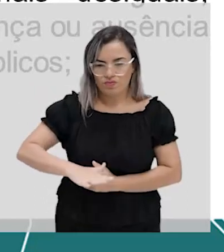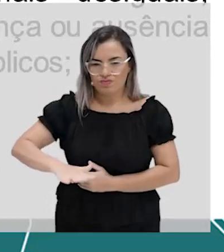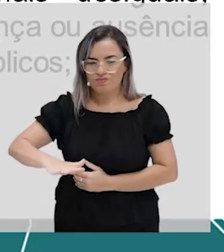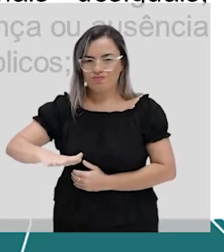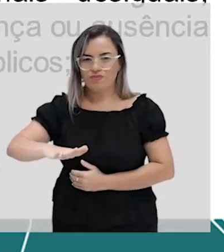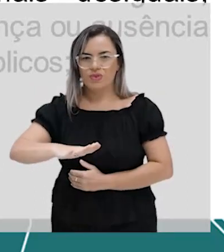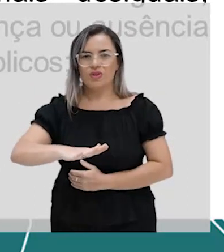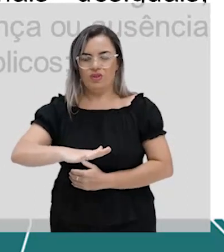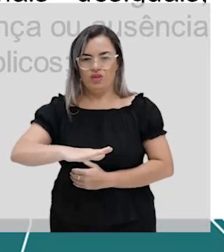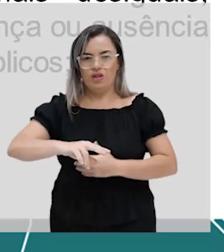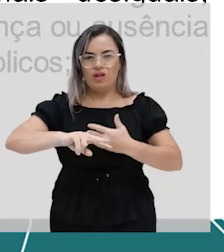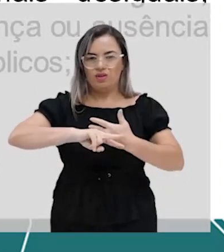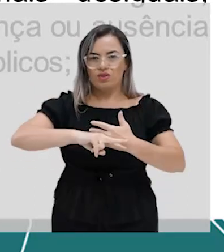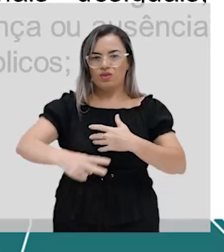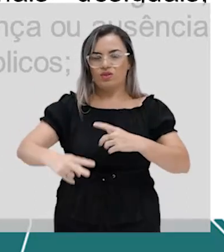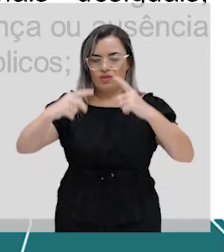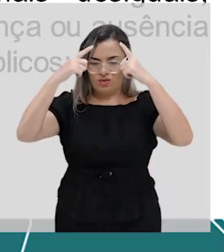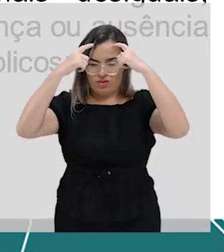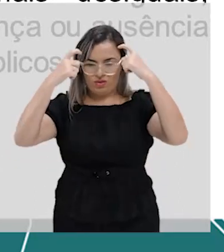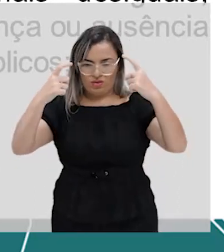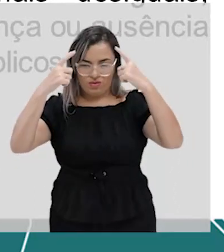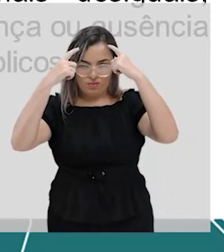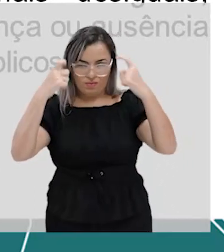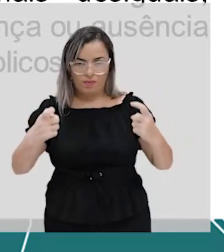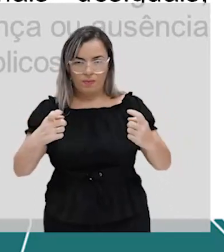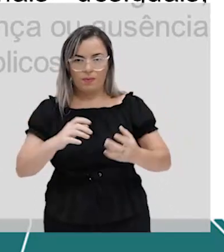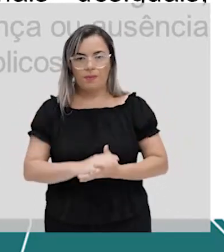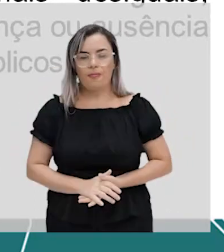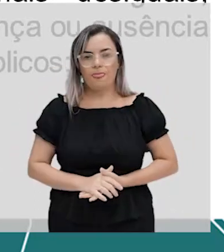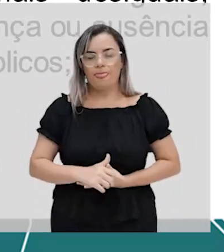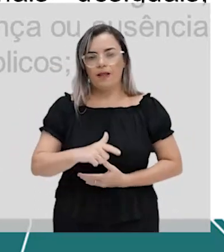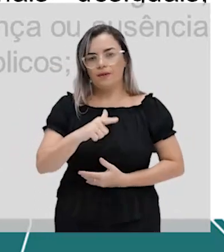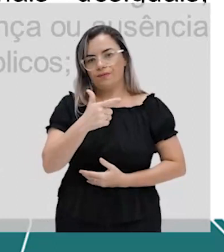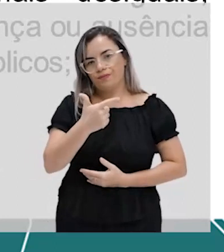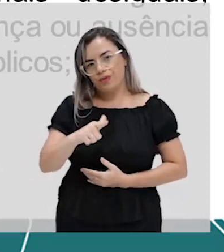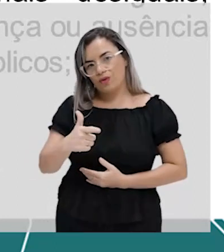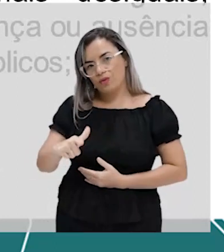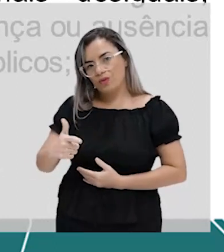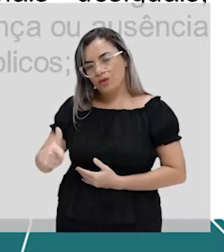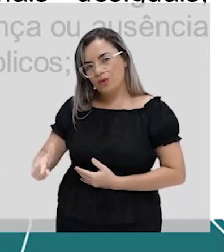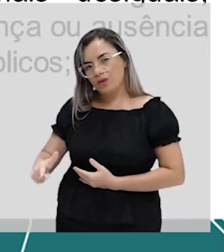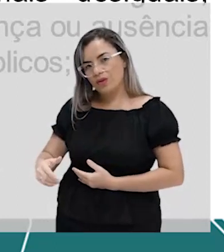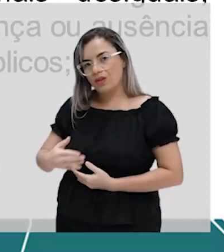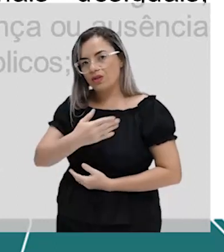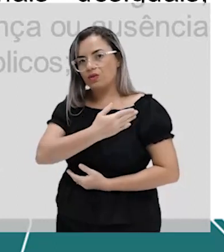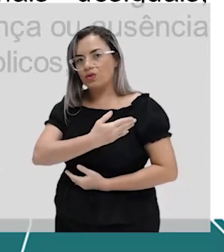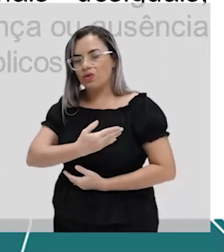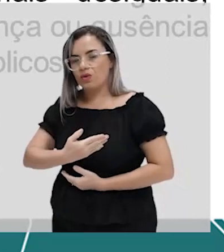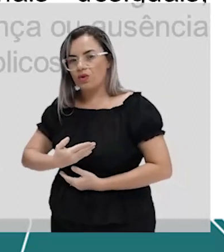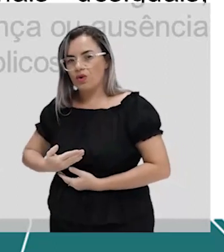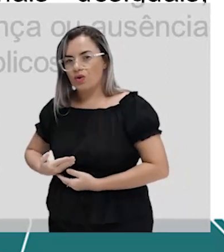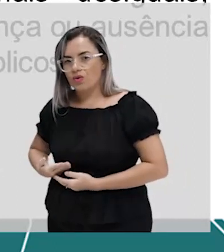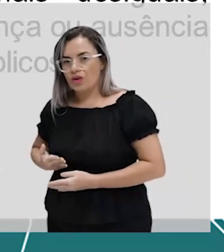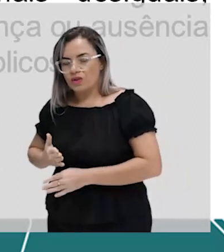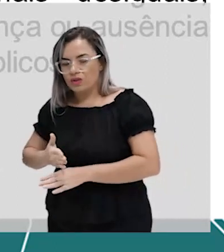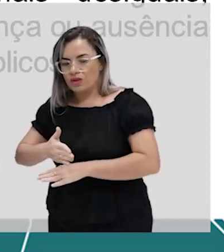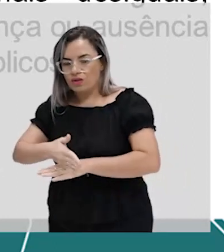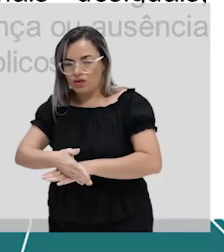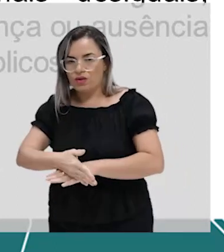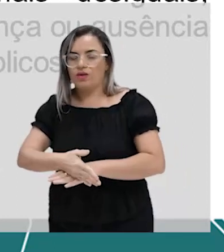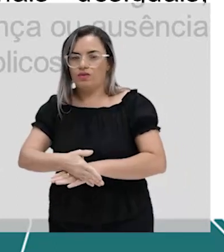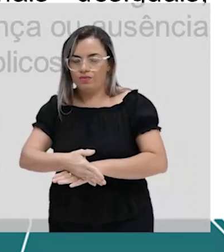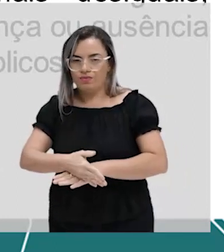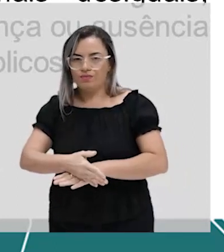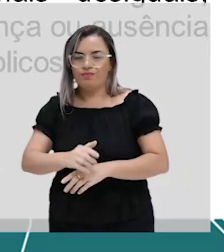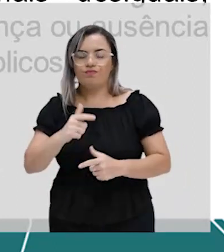da violência. Tá bom? Então, onde não há a presença do poder público ou pouco efetiva, nós teremos